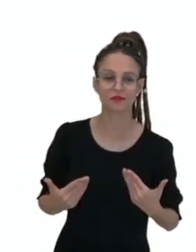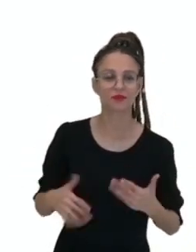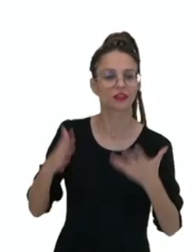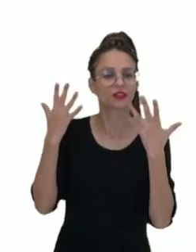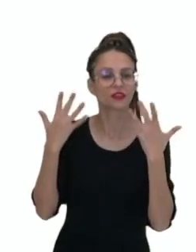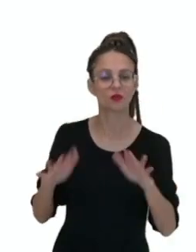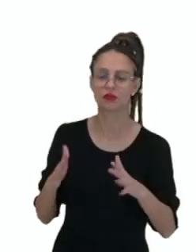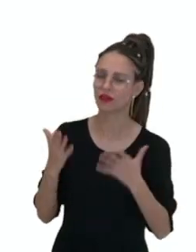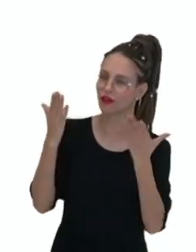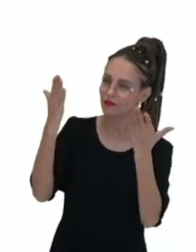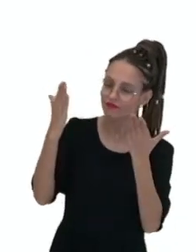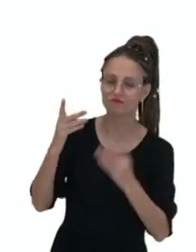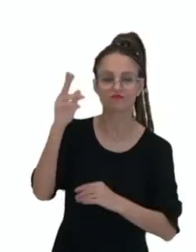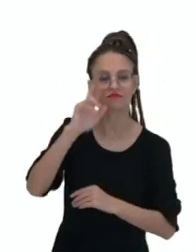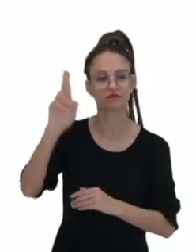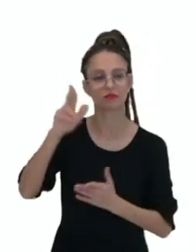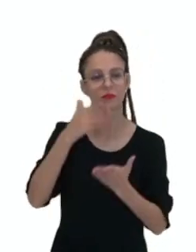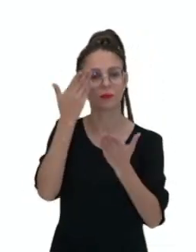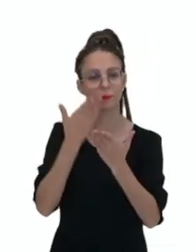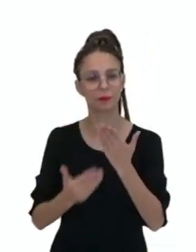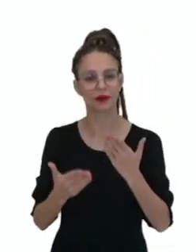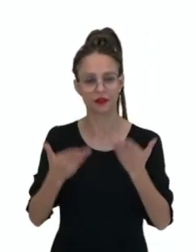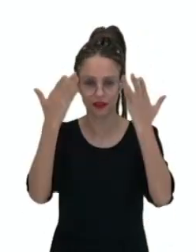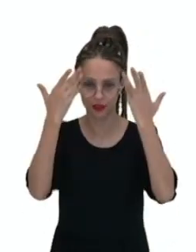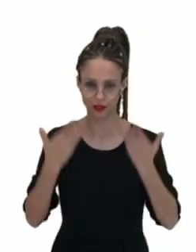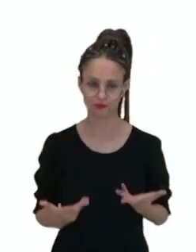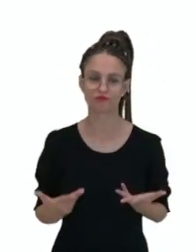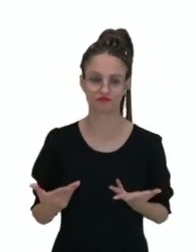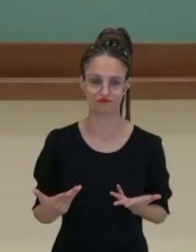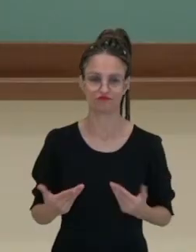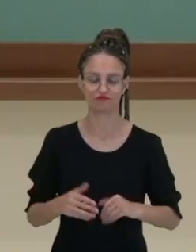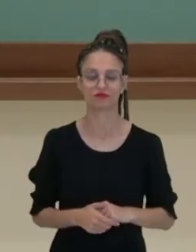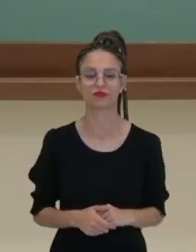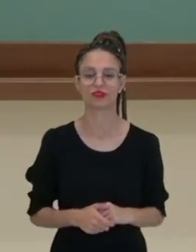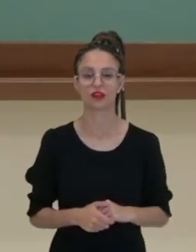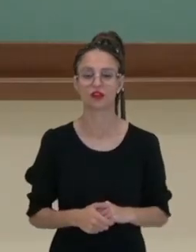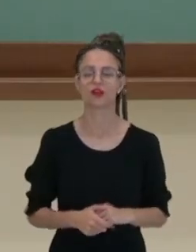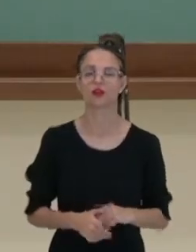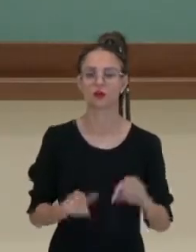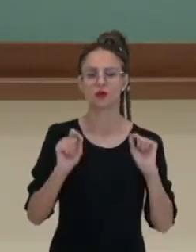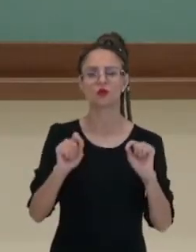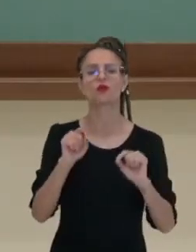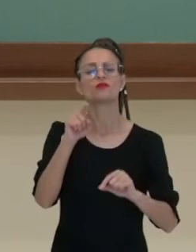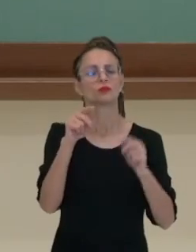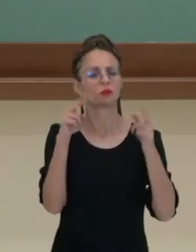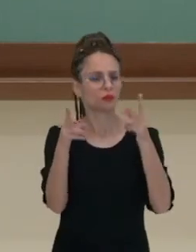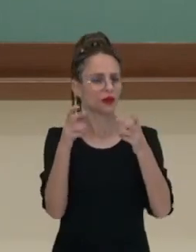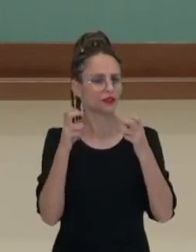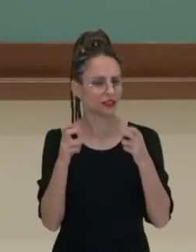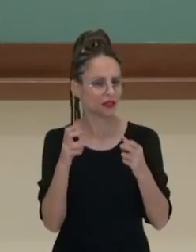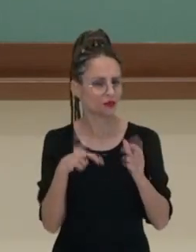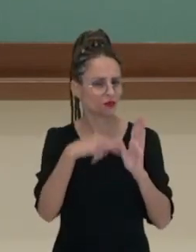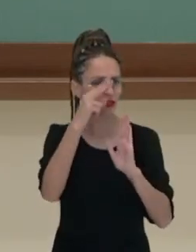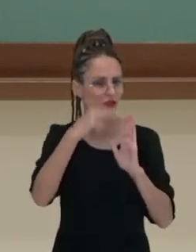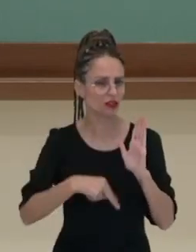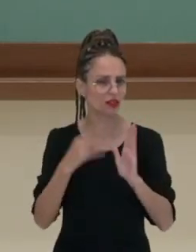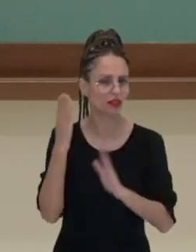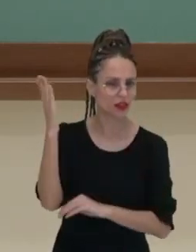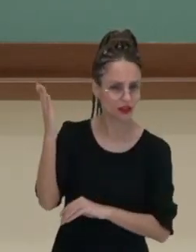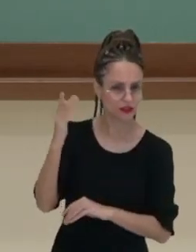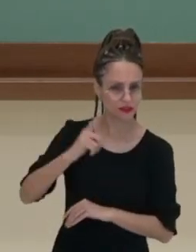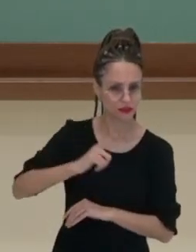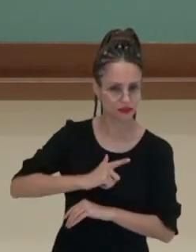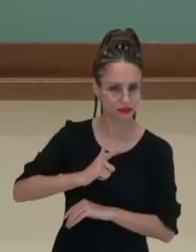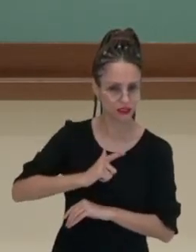queirais, pastor divino, perder na vossa ovelha a vossa glória. O que você observa ao ler esse poema? Ele tem